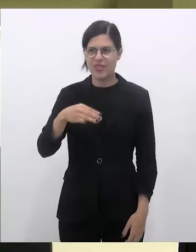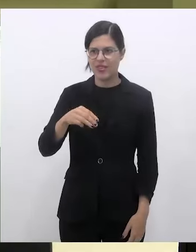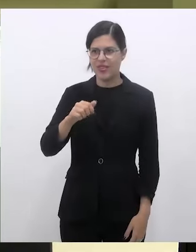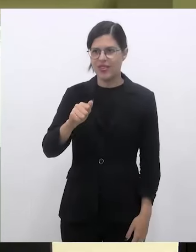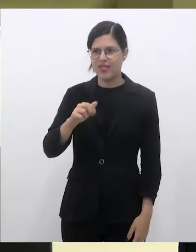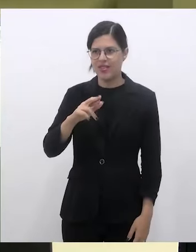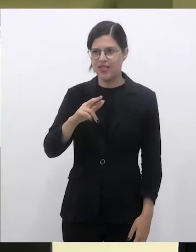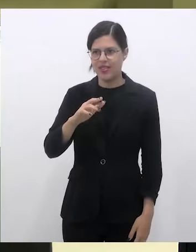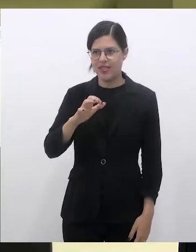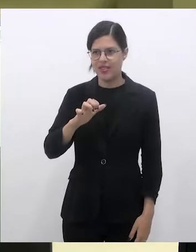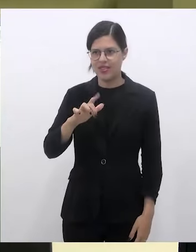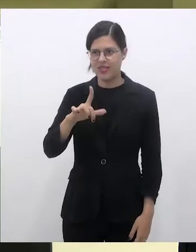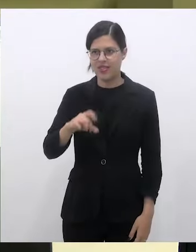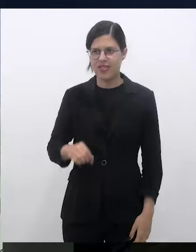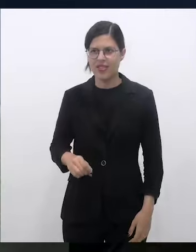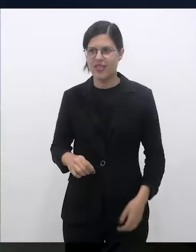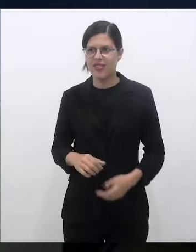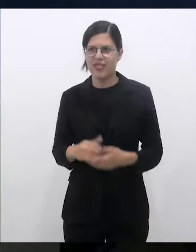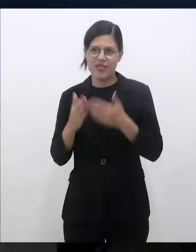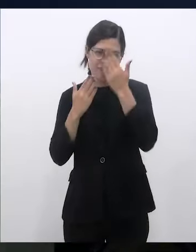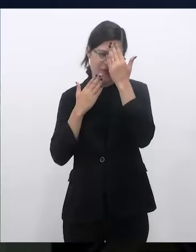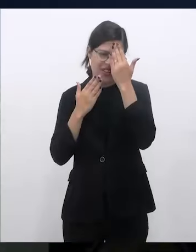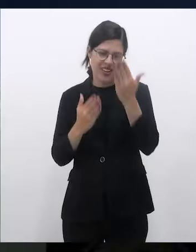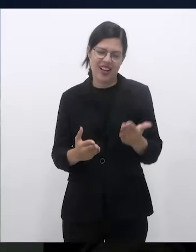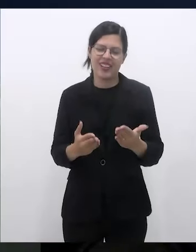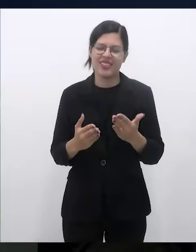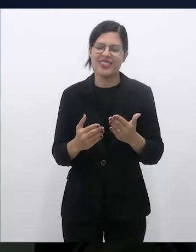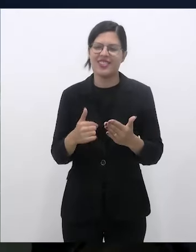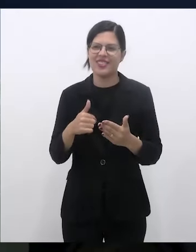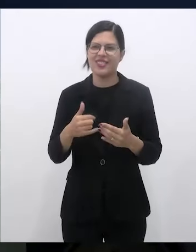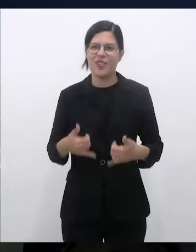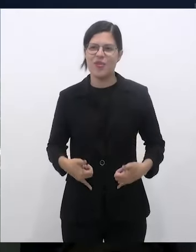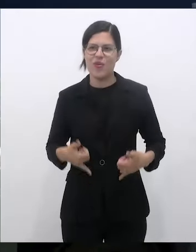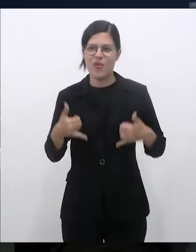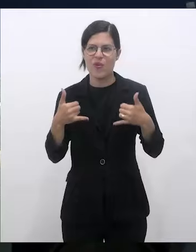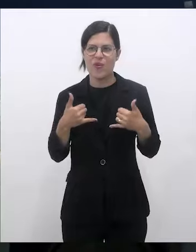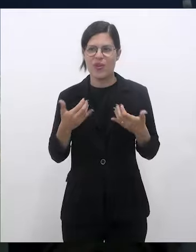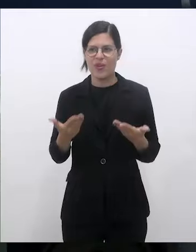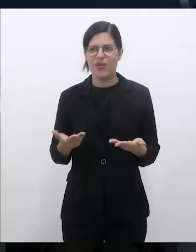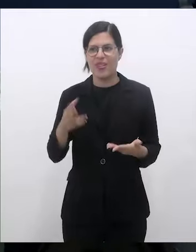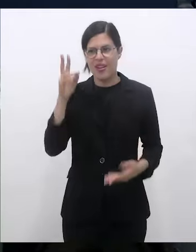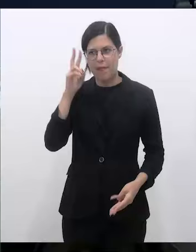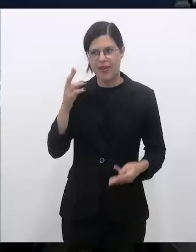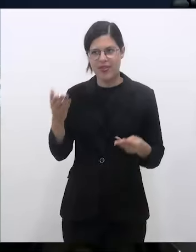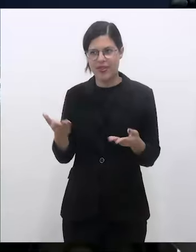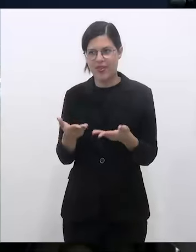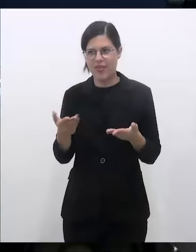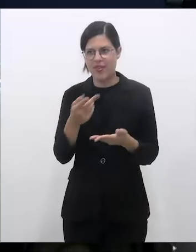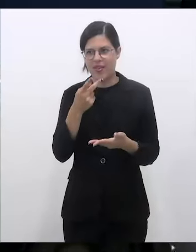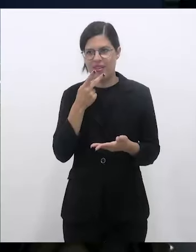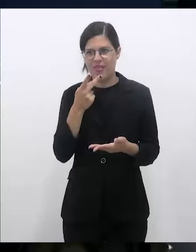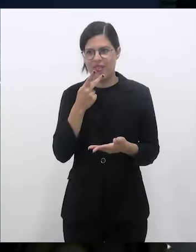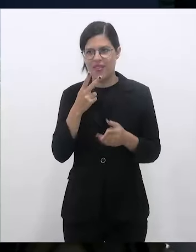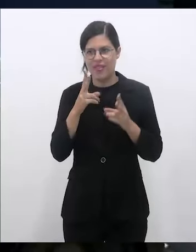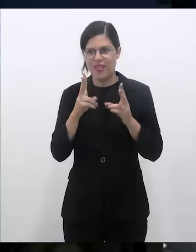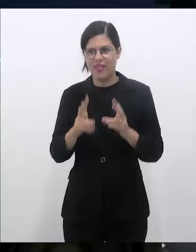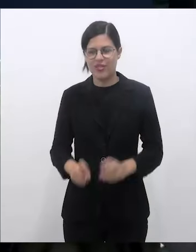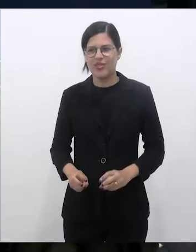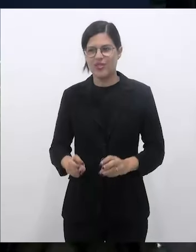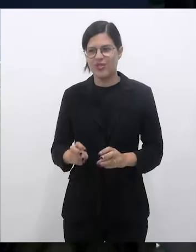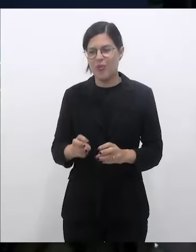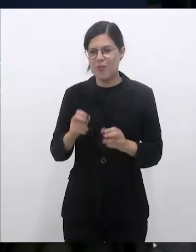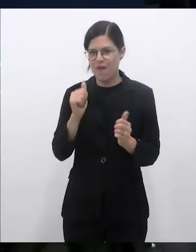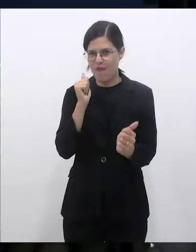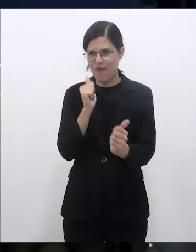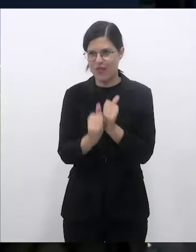Marcelo Barros, muito obrigado. Esse é o cara, Brizola. Valeu, Moisés, valeu, Flávia, Brizola, foi uma honra estar por aqui. Lembrando que agora, ó, tô falando de batata